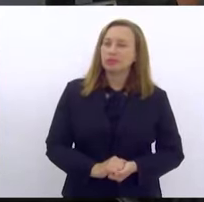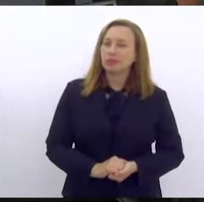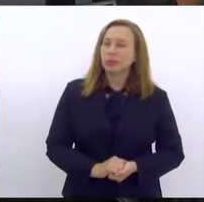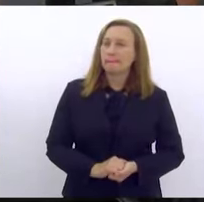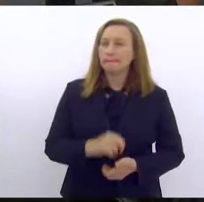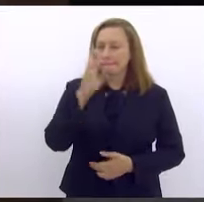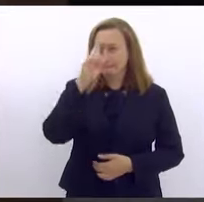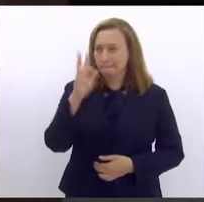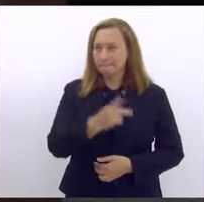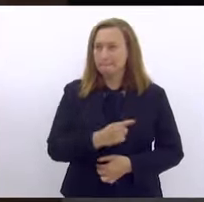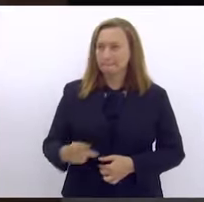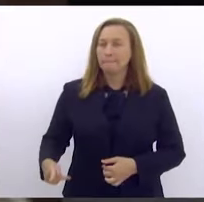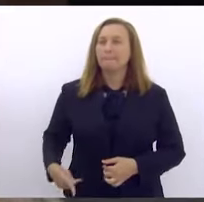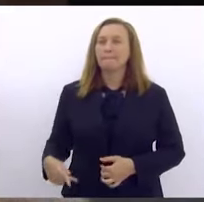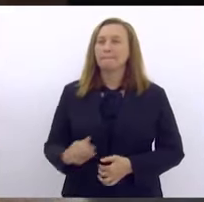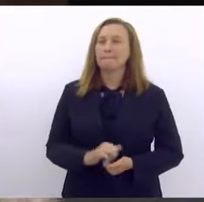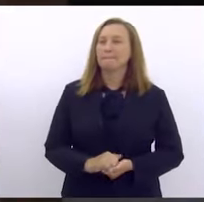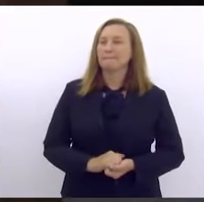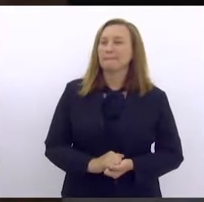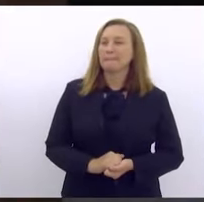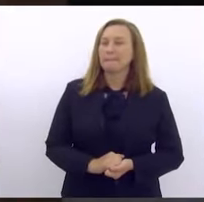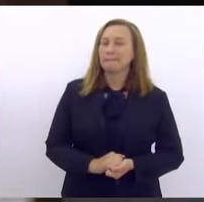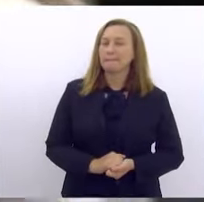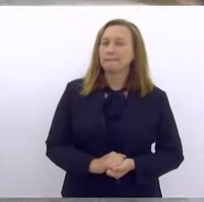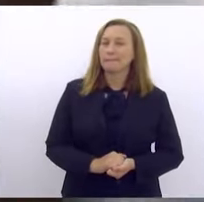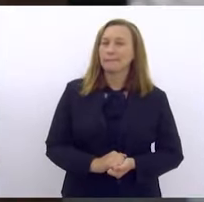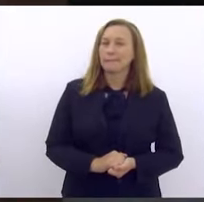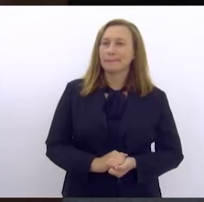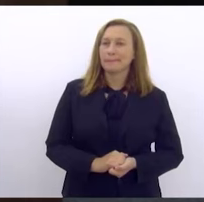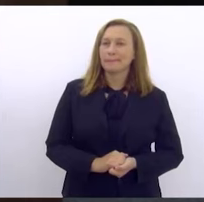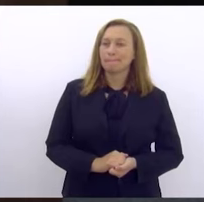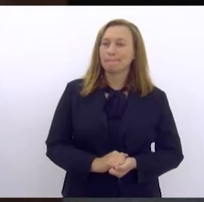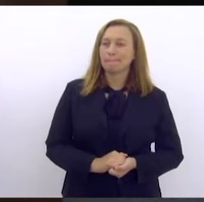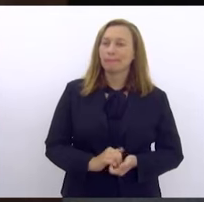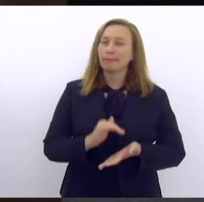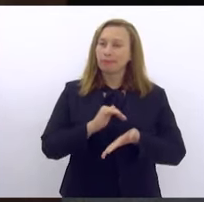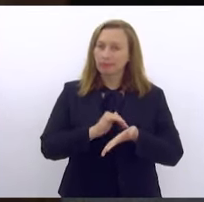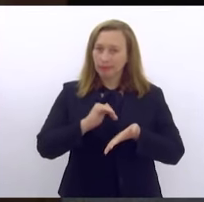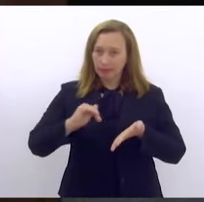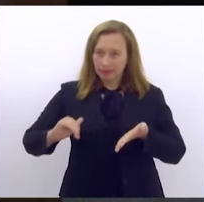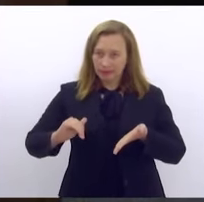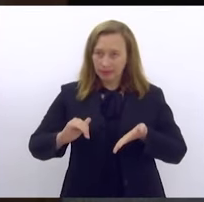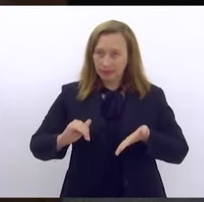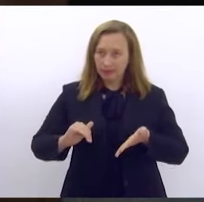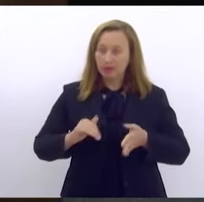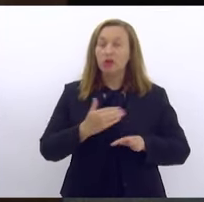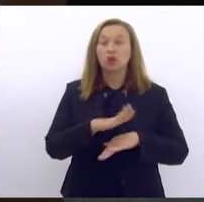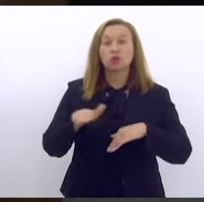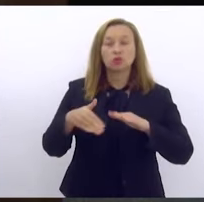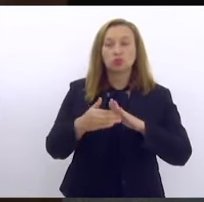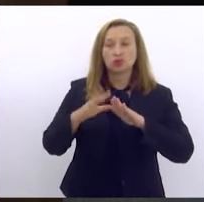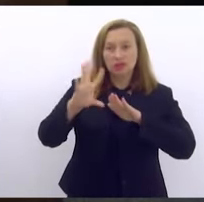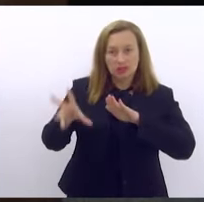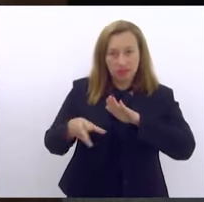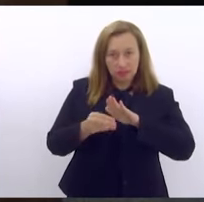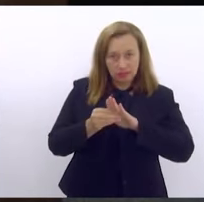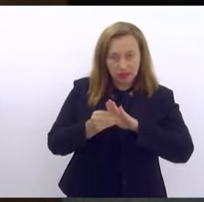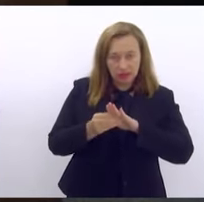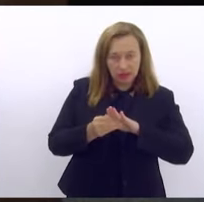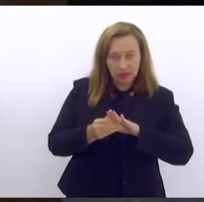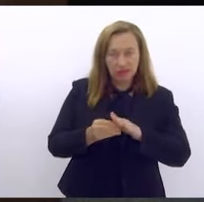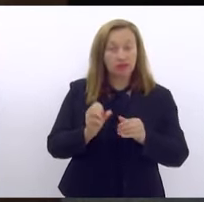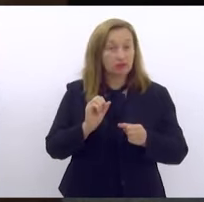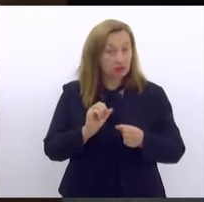Senhor presidente, eu retirei todas as emendas que